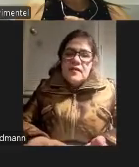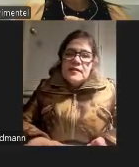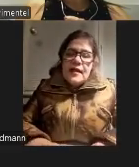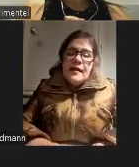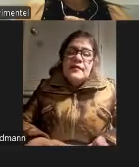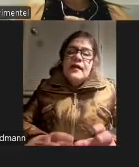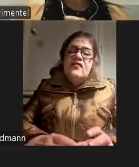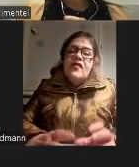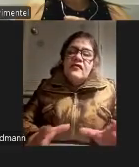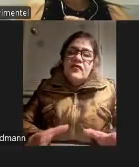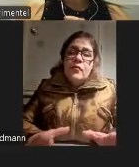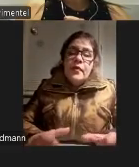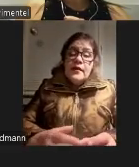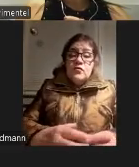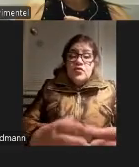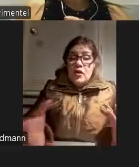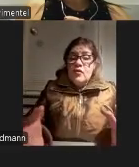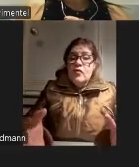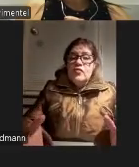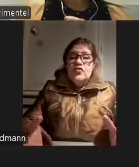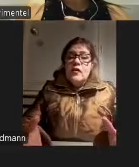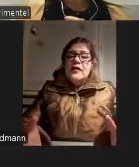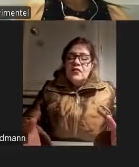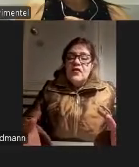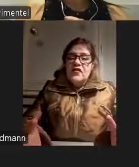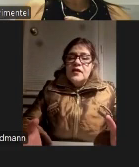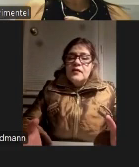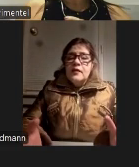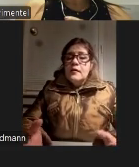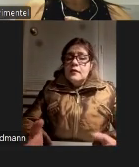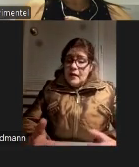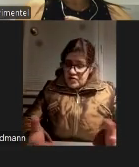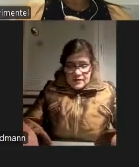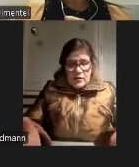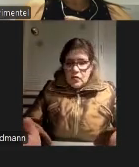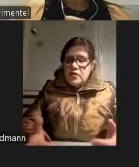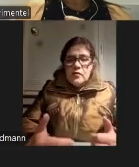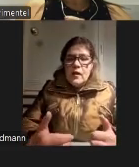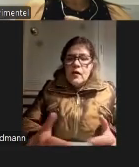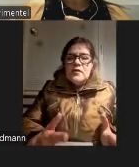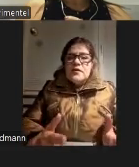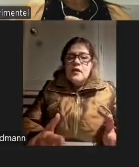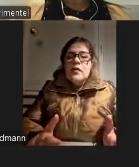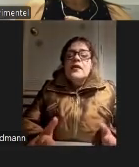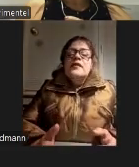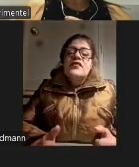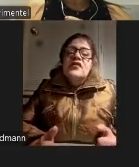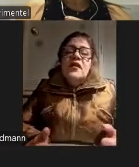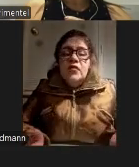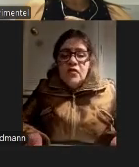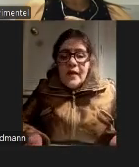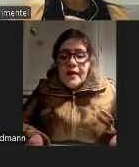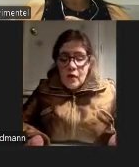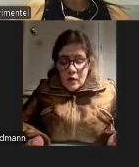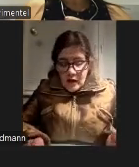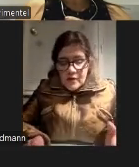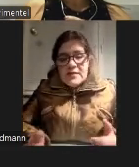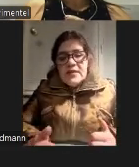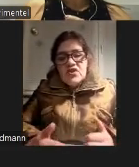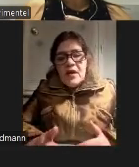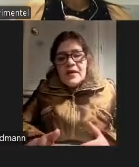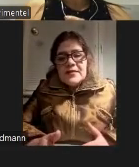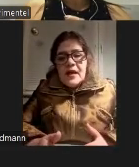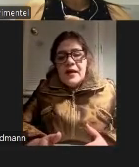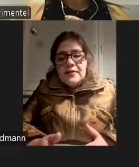seja utilizada em favor para que os neurônios não atrofiem, a gente tem toda uma condição de viver muito melhor. Agora,